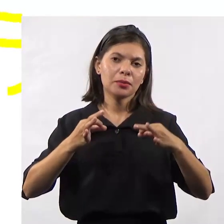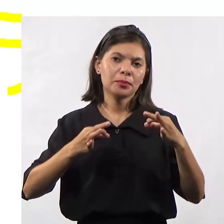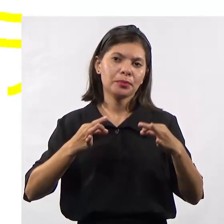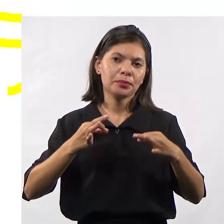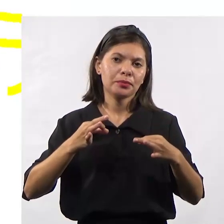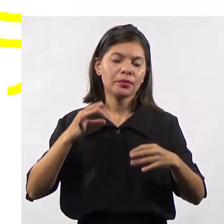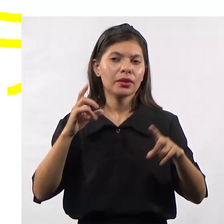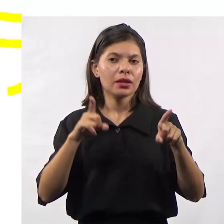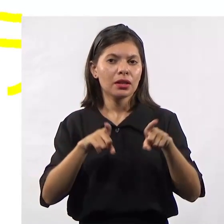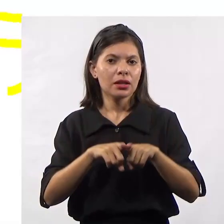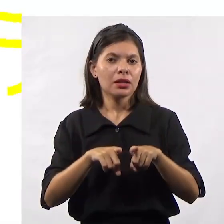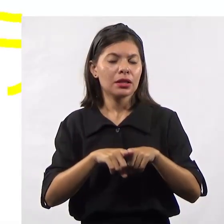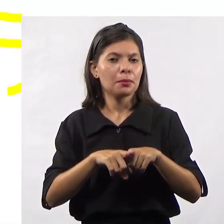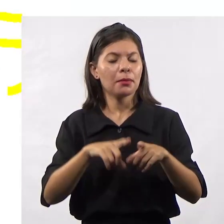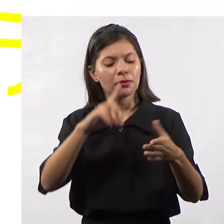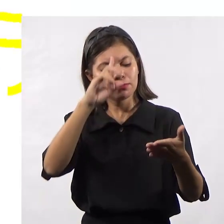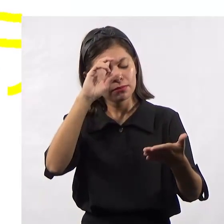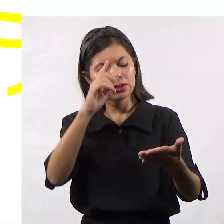como as